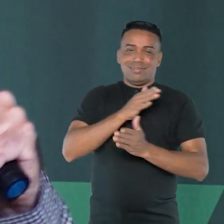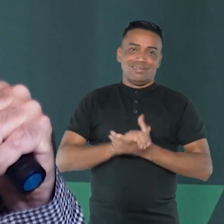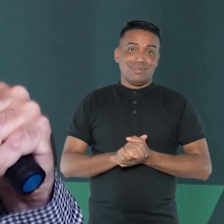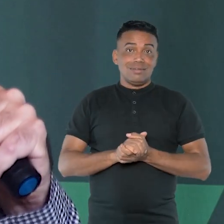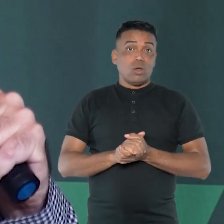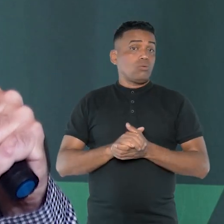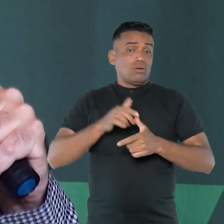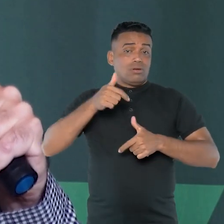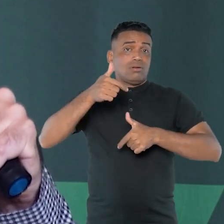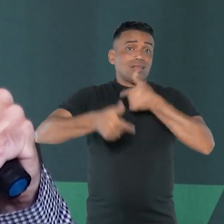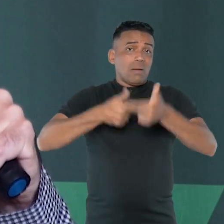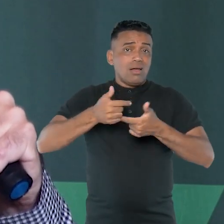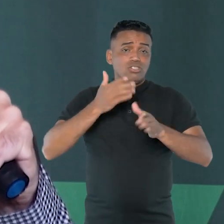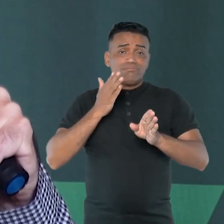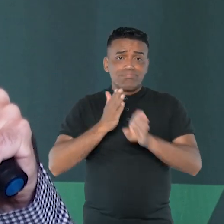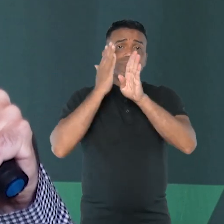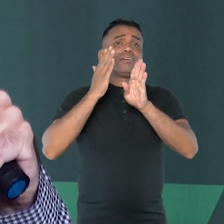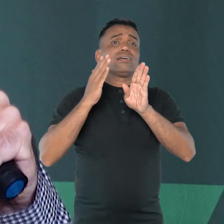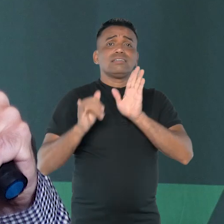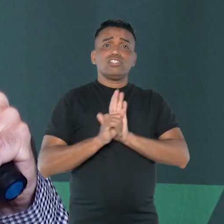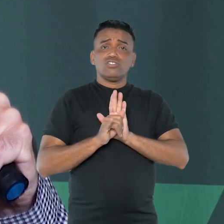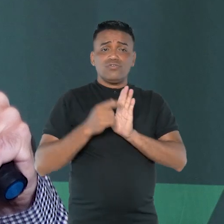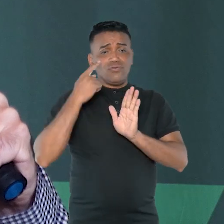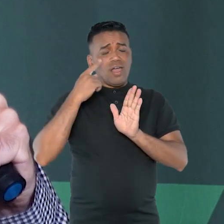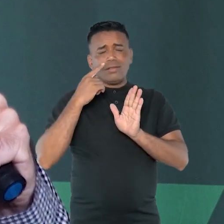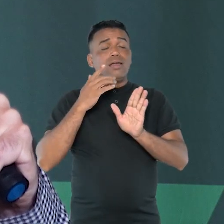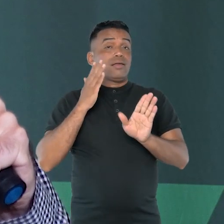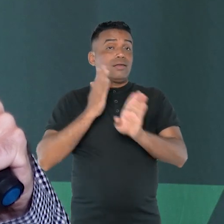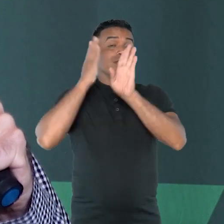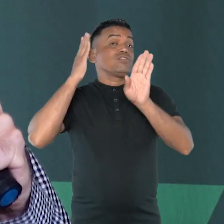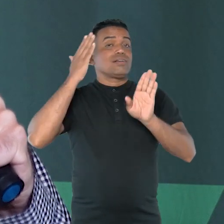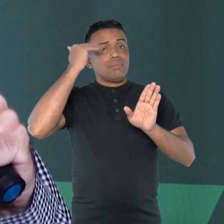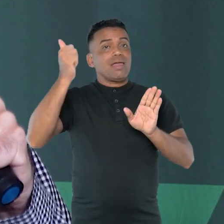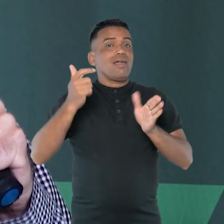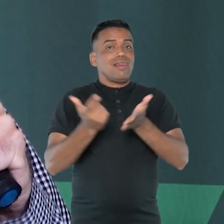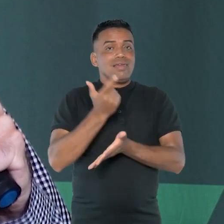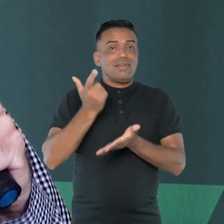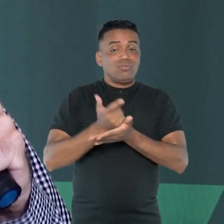de identificar passagens de livros da literatura brasileira